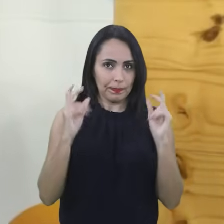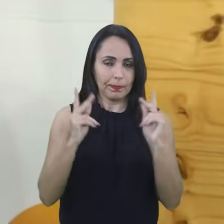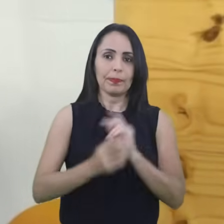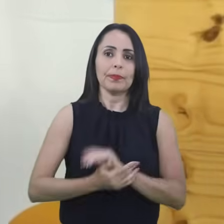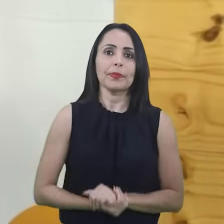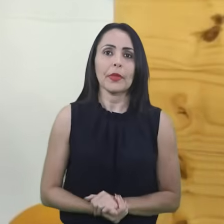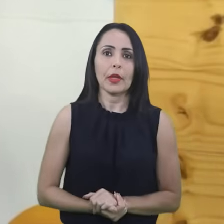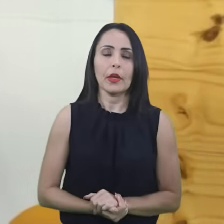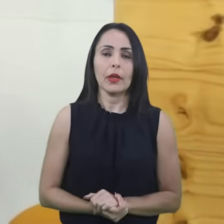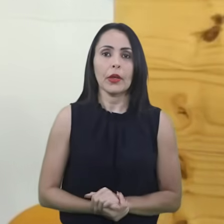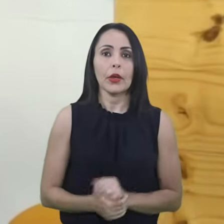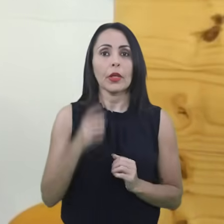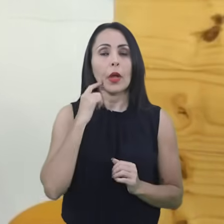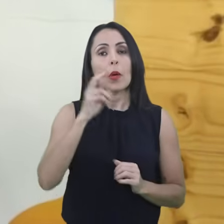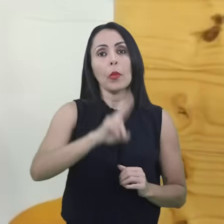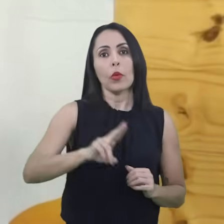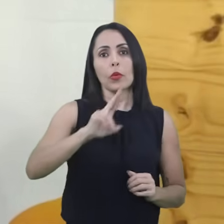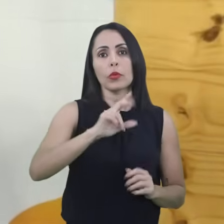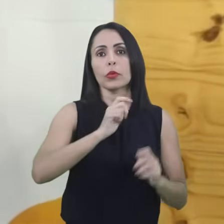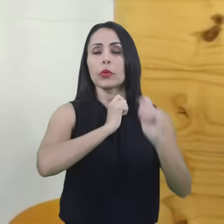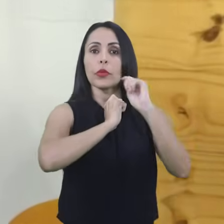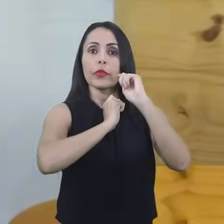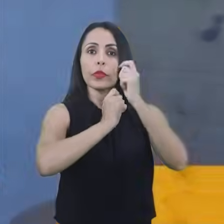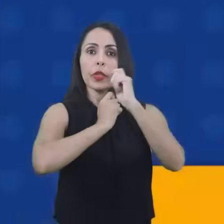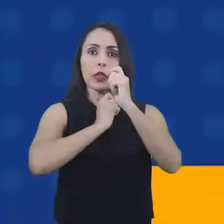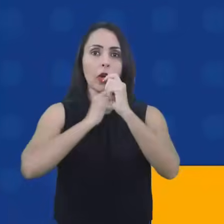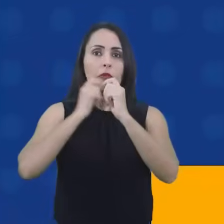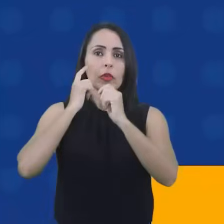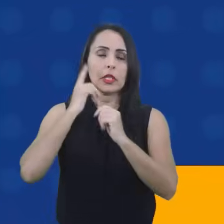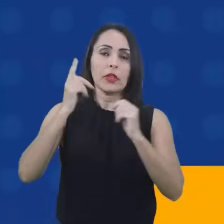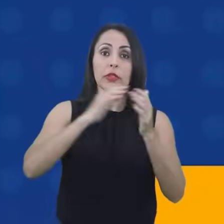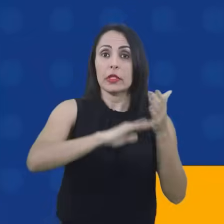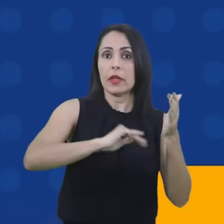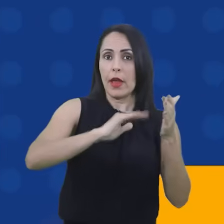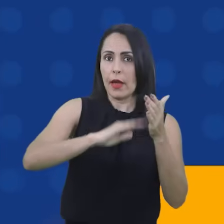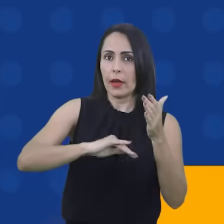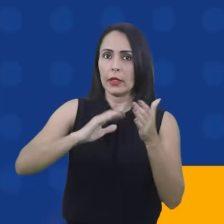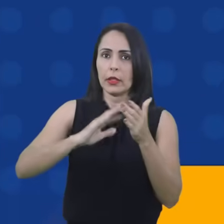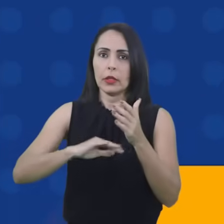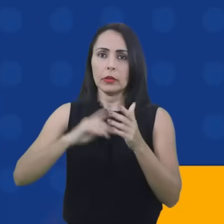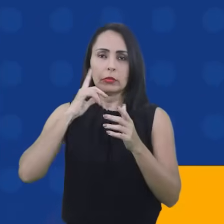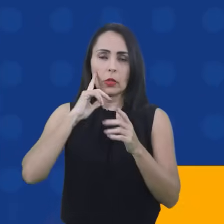Bem, para o uso do fio dental, você deve retirar aí, né,